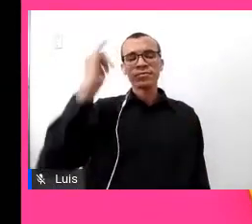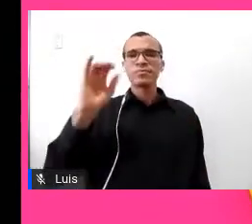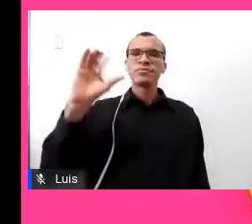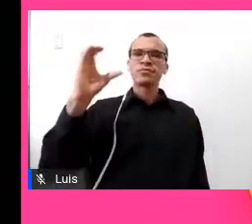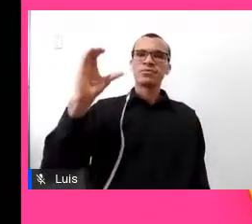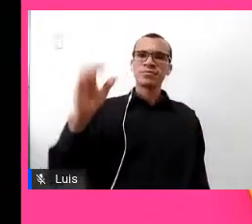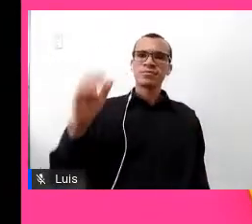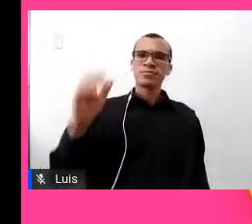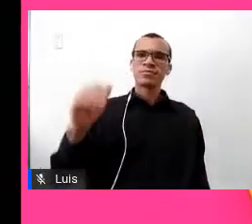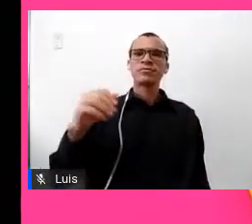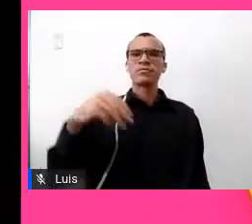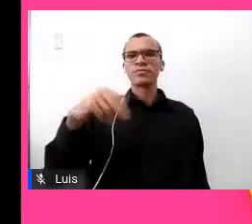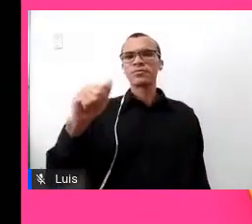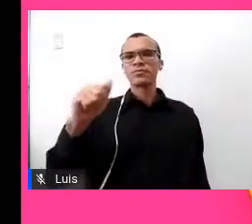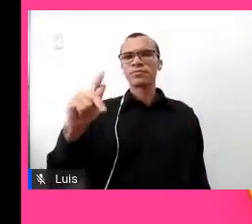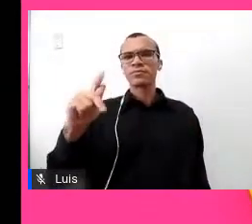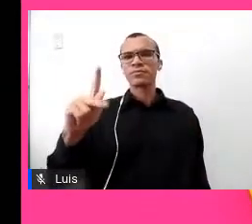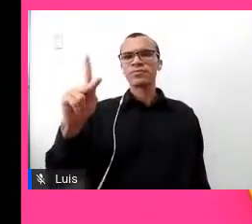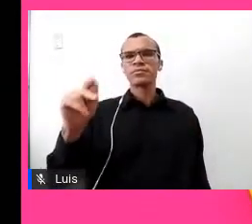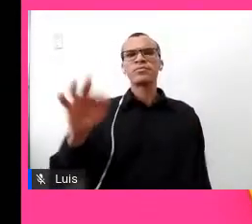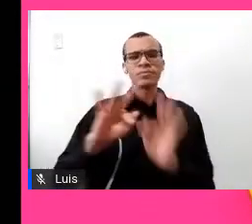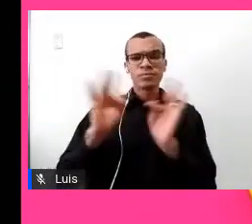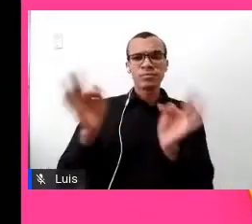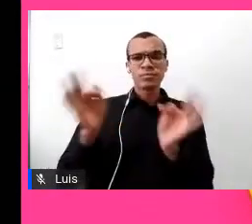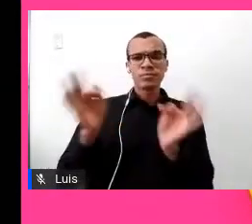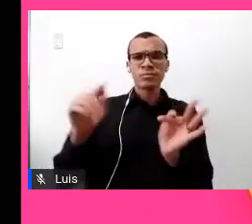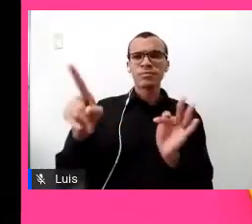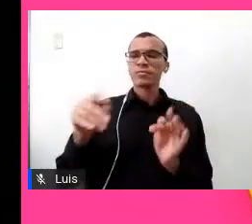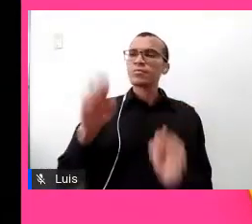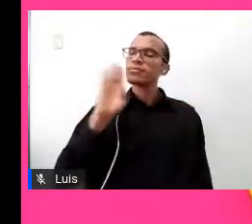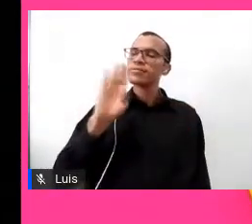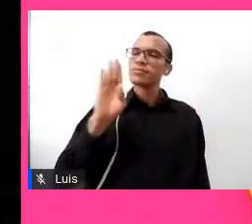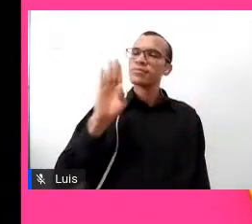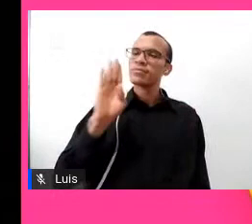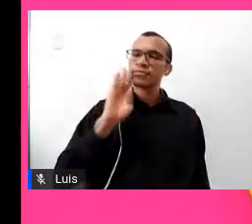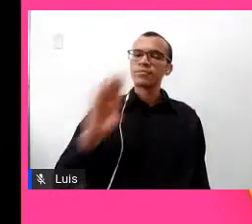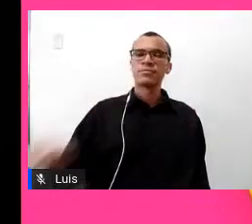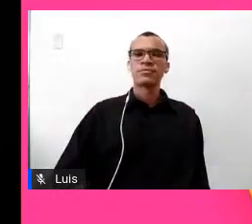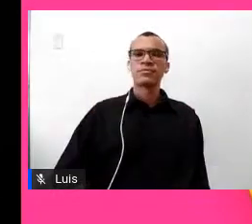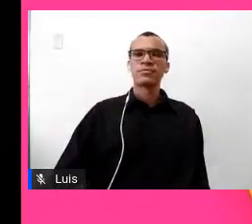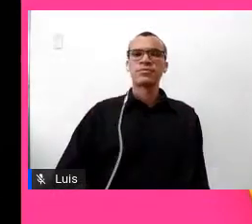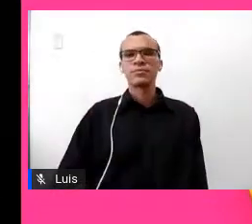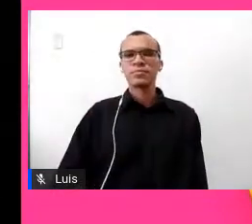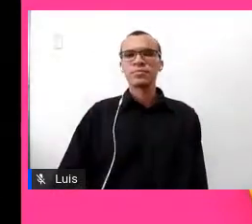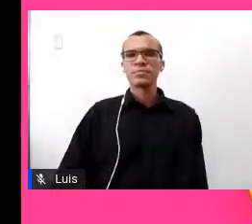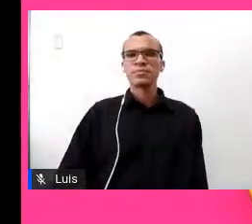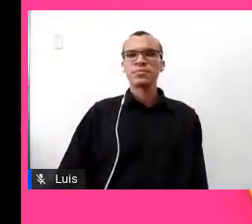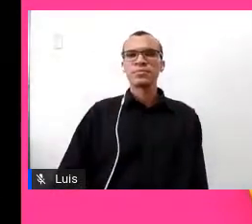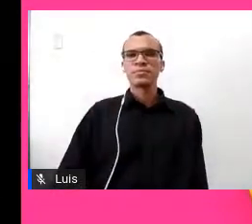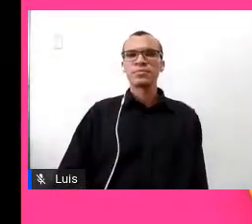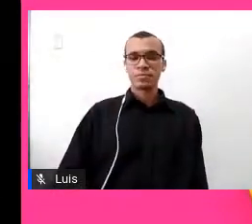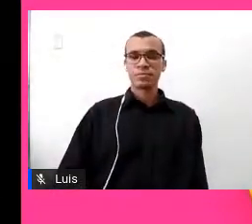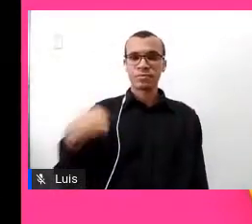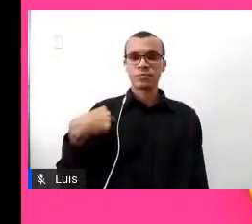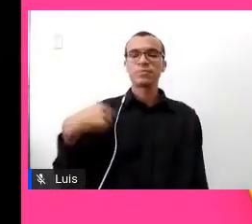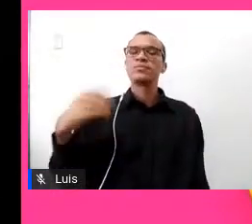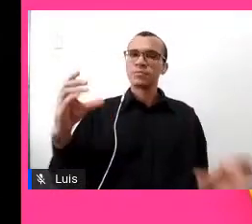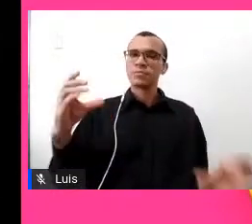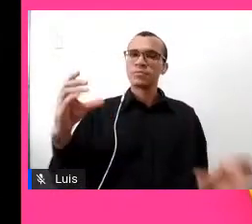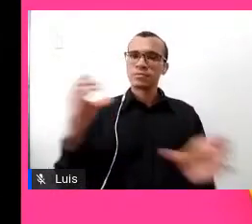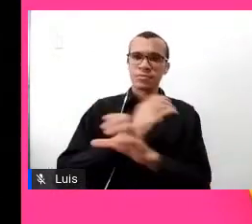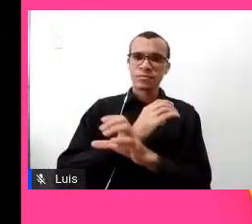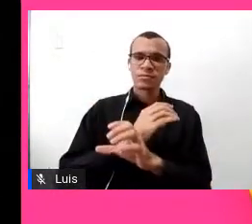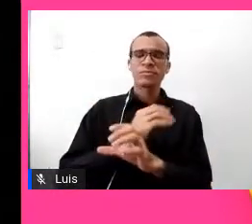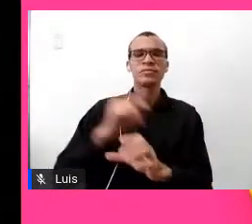você transformar coisas simples em coisas bem legais. Então eu tenho aqui uma maquete pronta, que eu vou